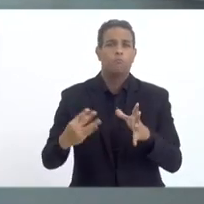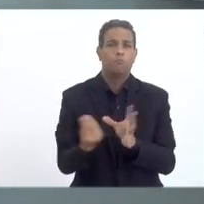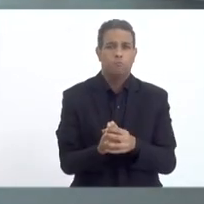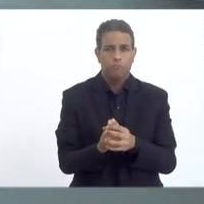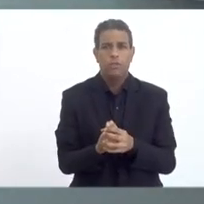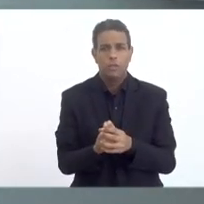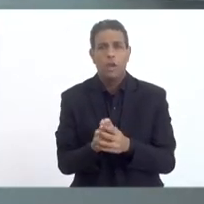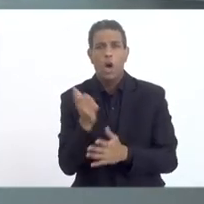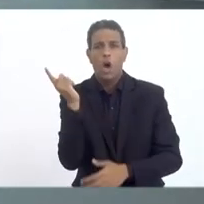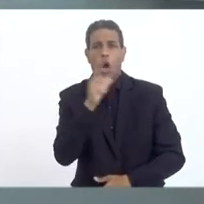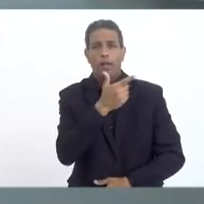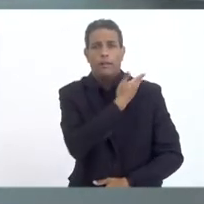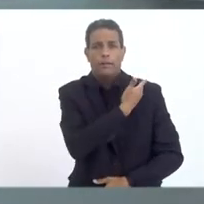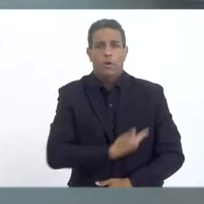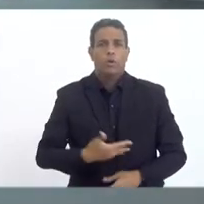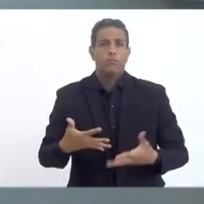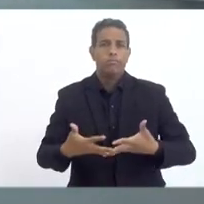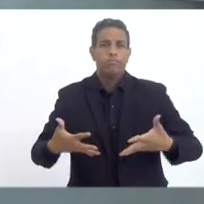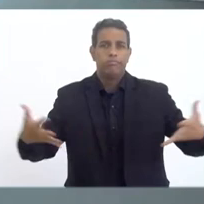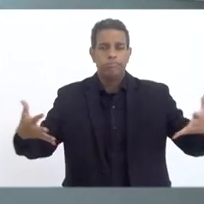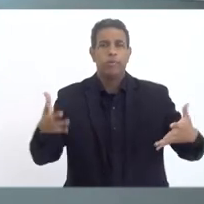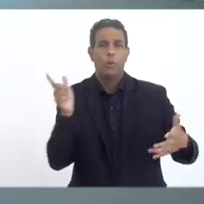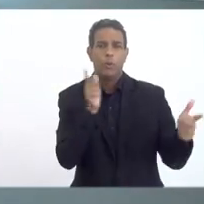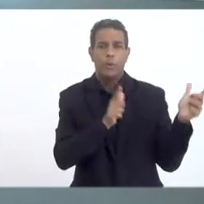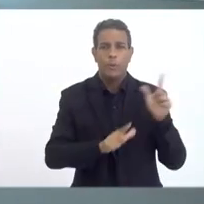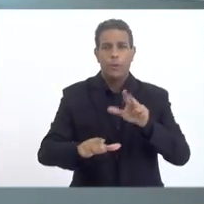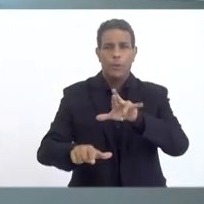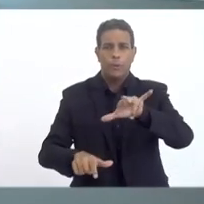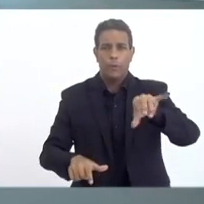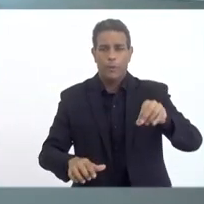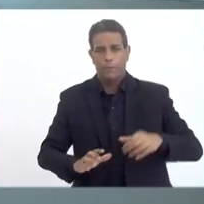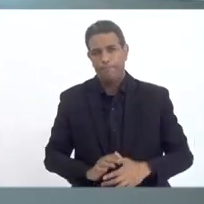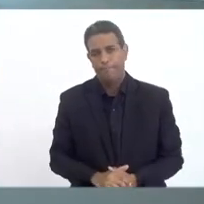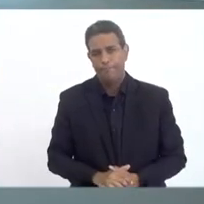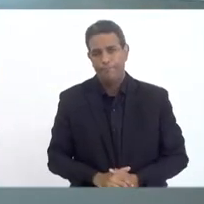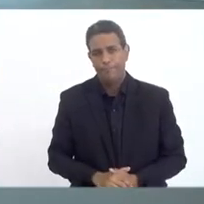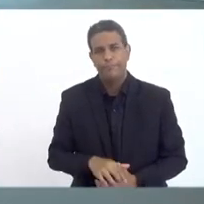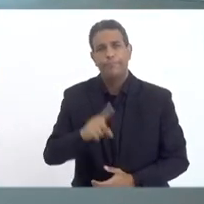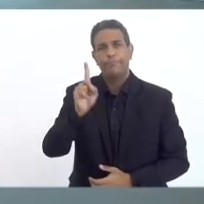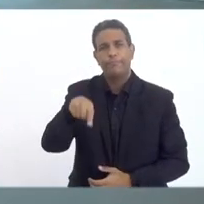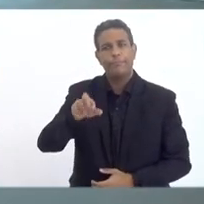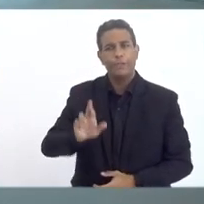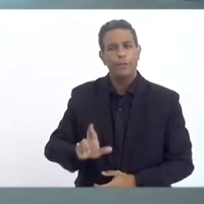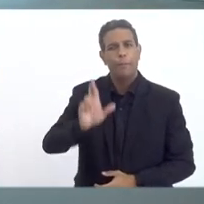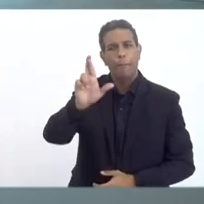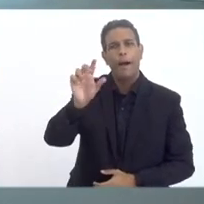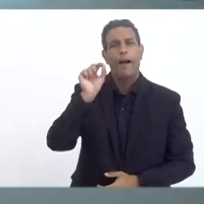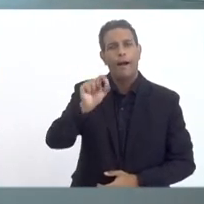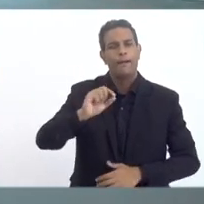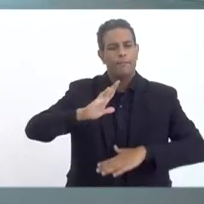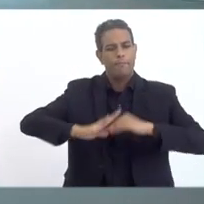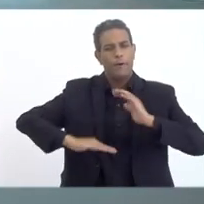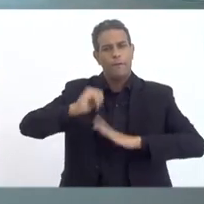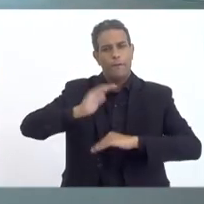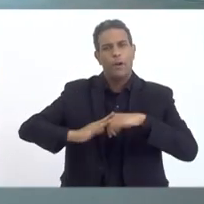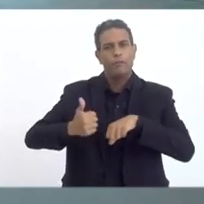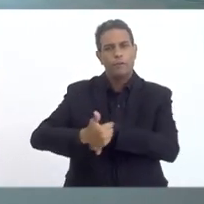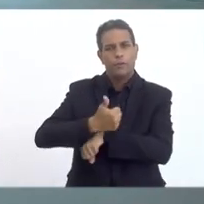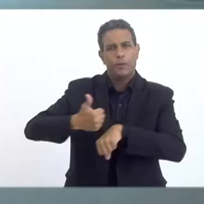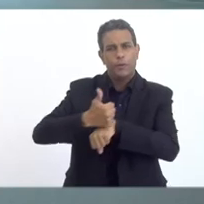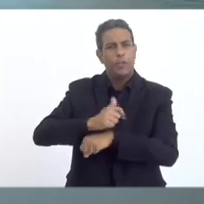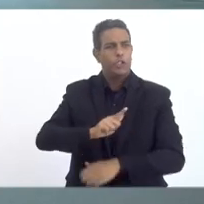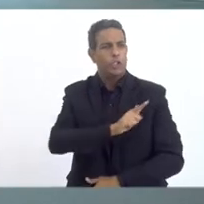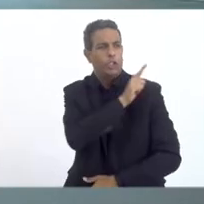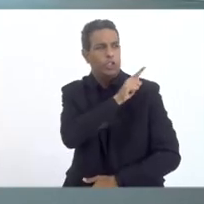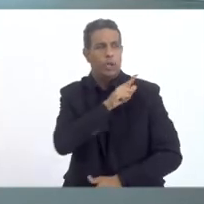a máquina pública funcionar, né? E eles são responsáveis também pela profissionalização da